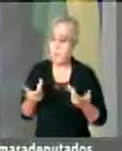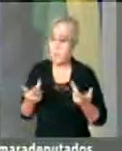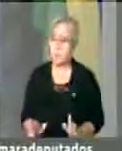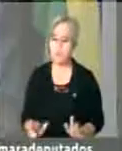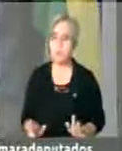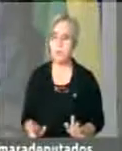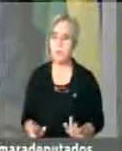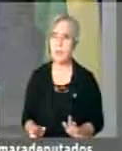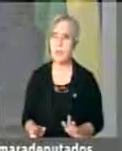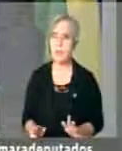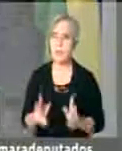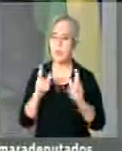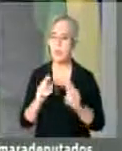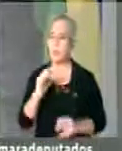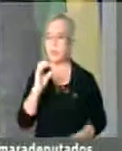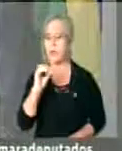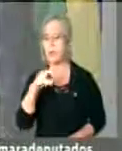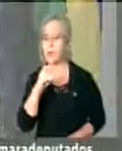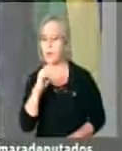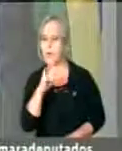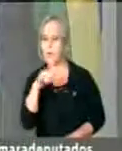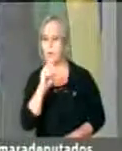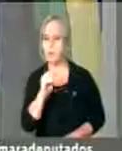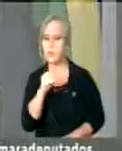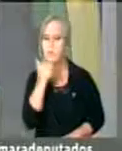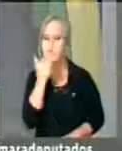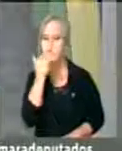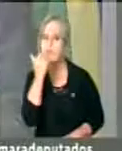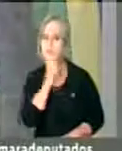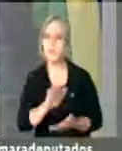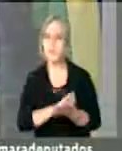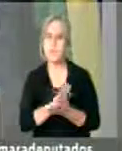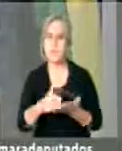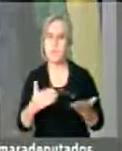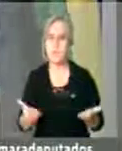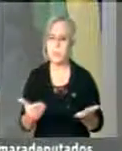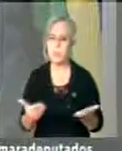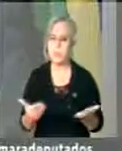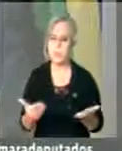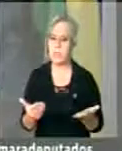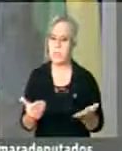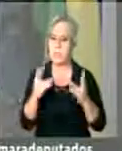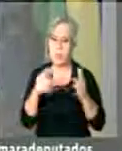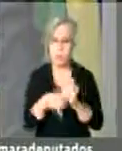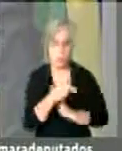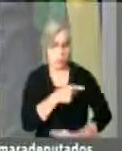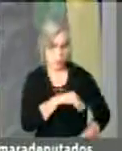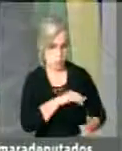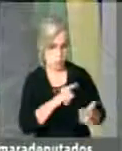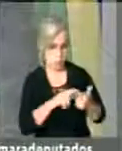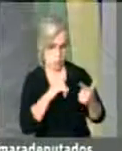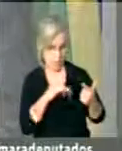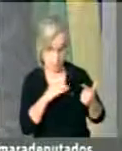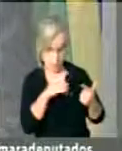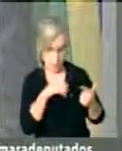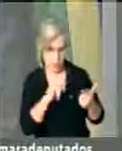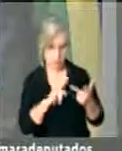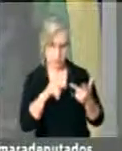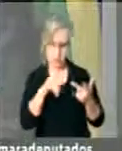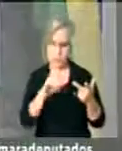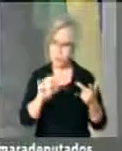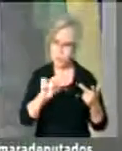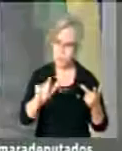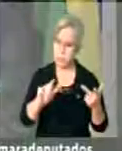receita comunista que não deu certo em lugar nenhum. A receita comunista do PT, do PCdoB, do